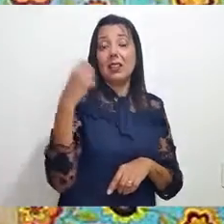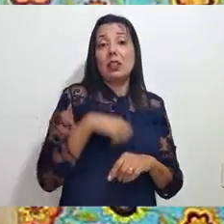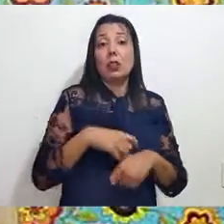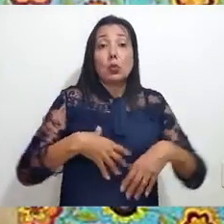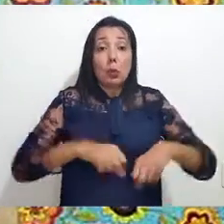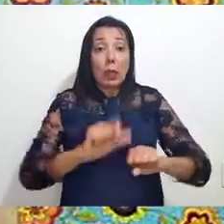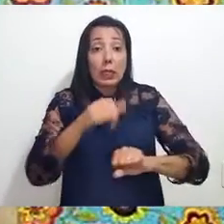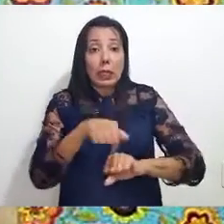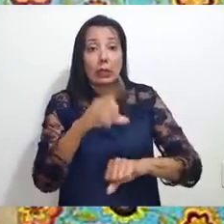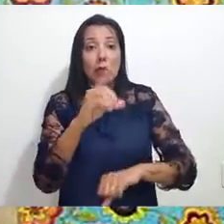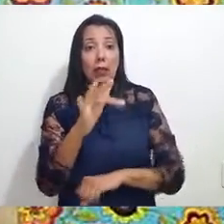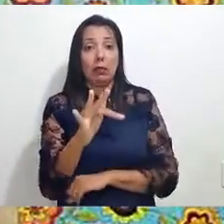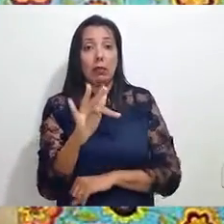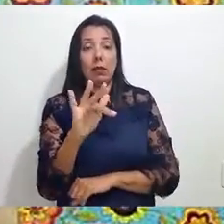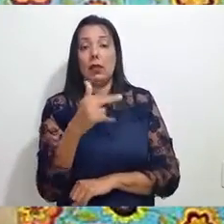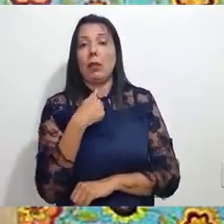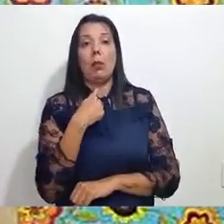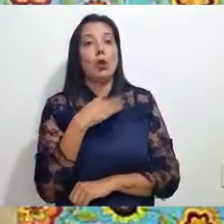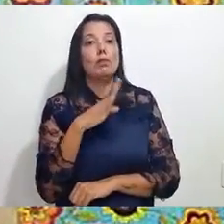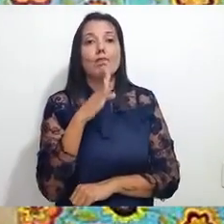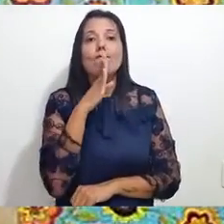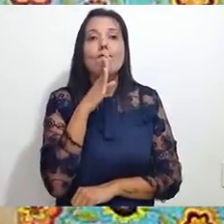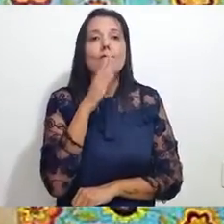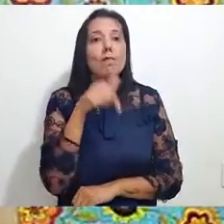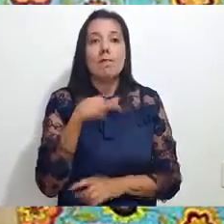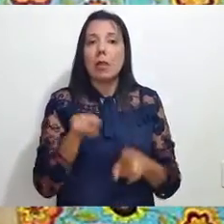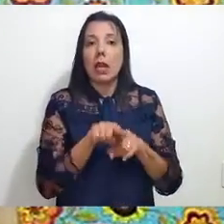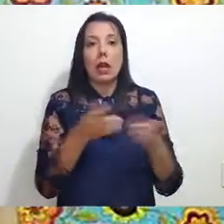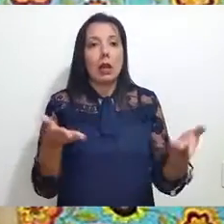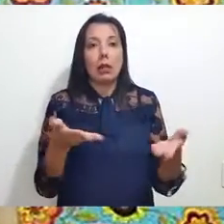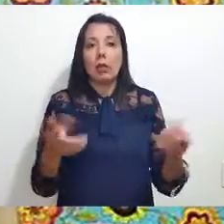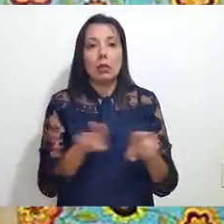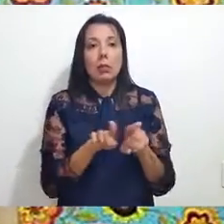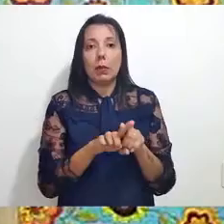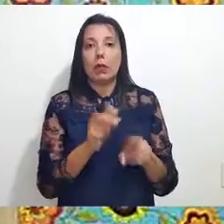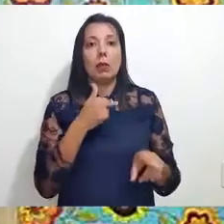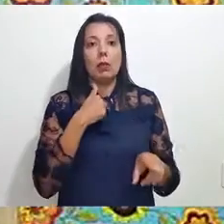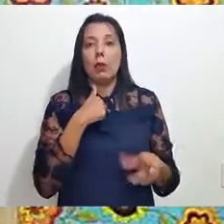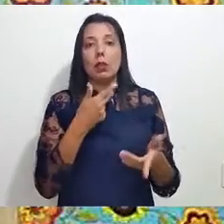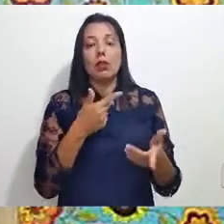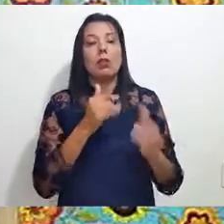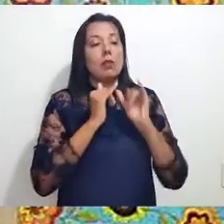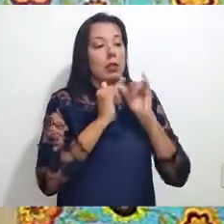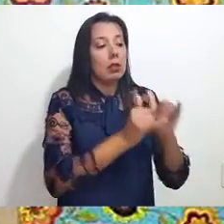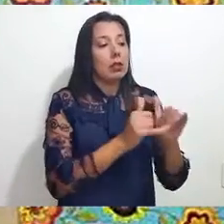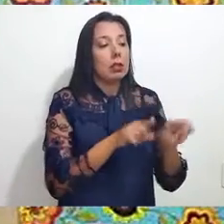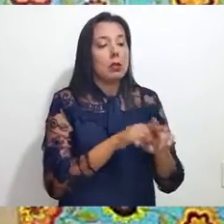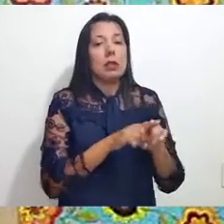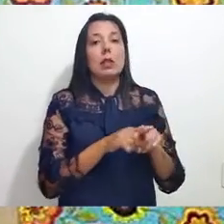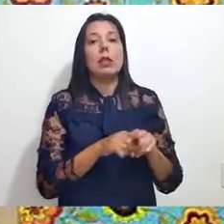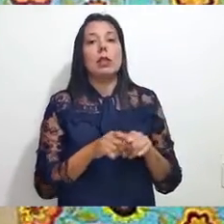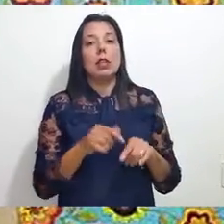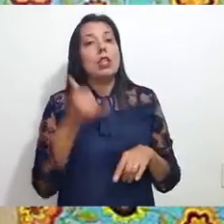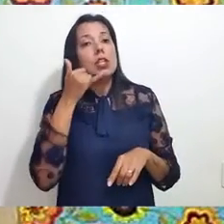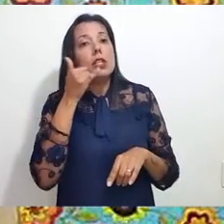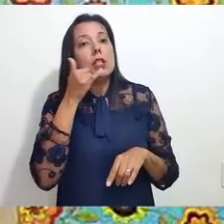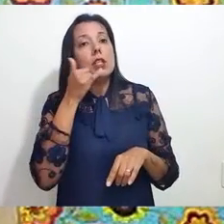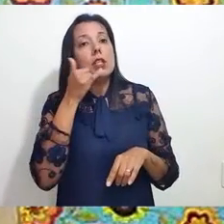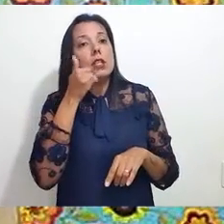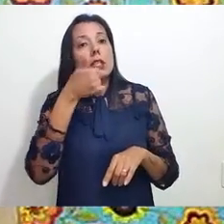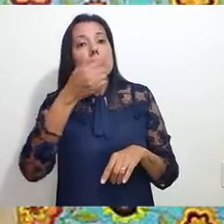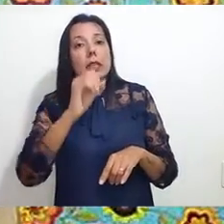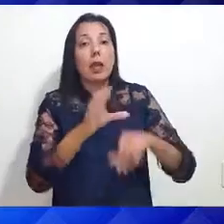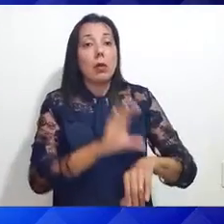assim, a gente não pode se calar frente a isso, a gente precisa denunciar. E o canal de denúncia é o Disque 100 ou qualquer conselho tutelar da